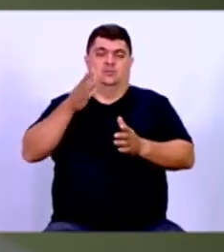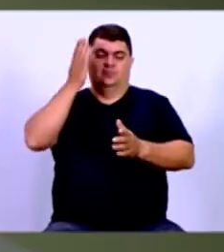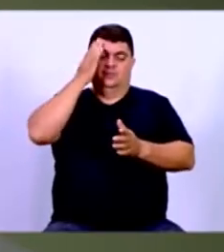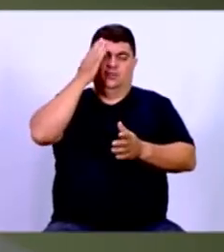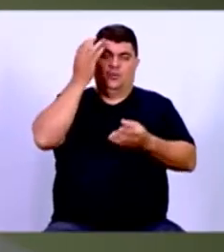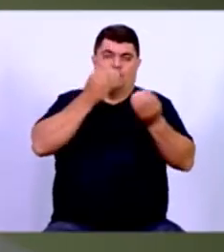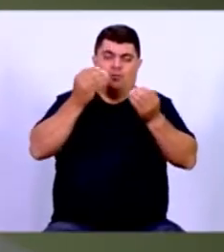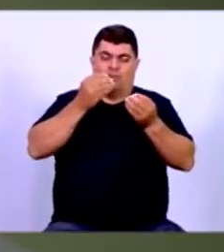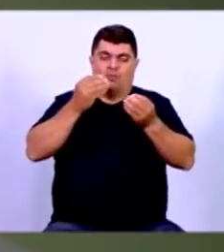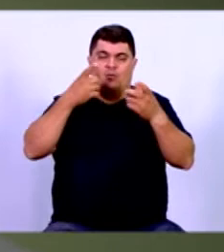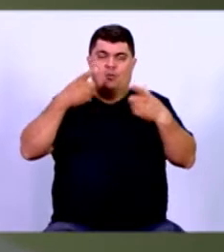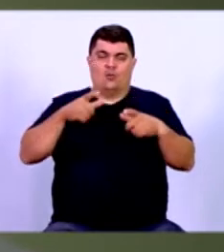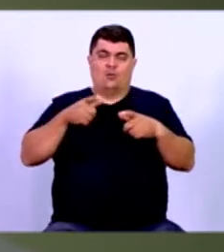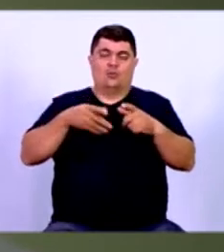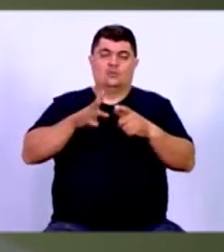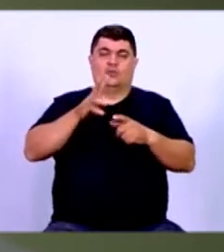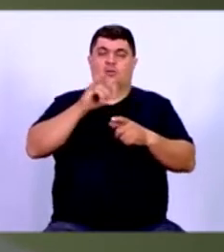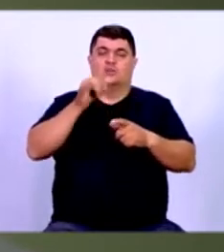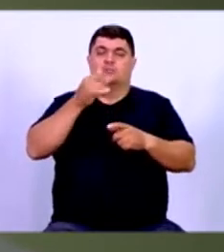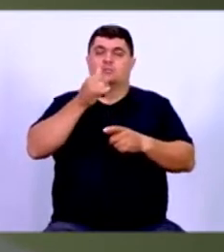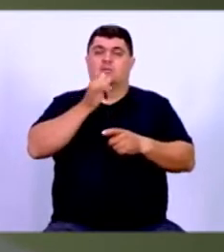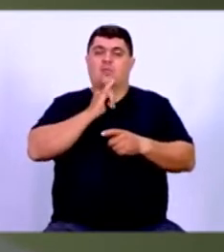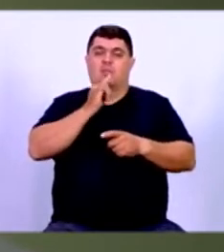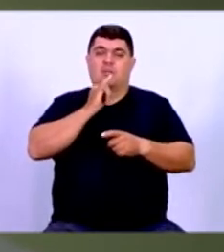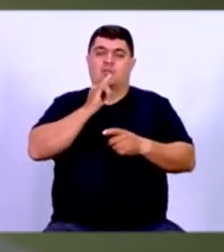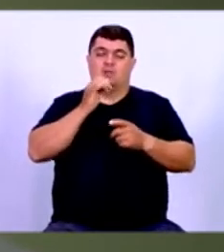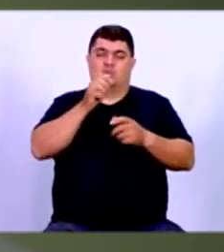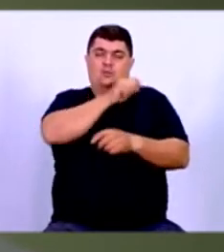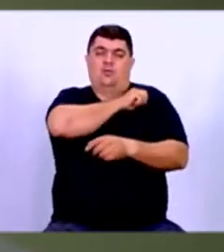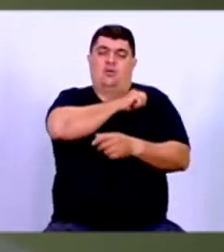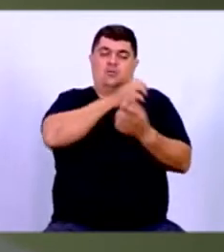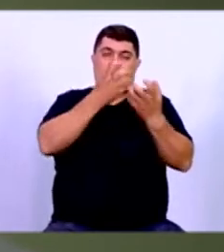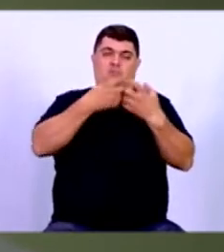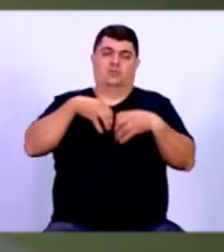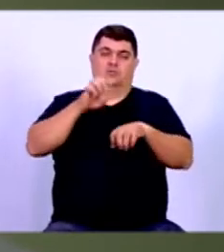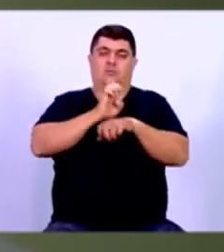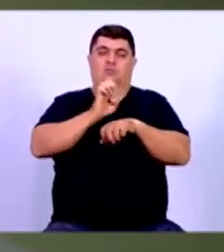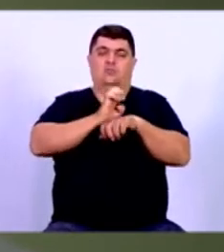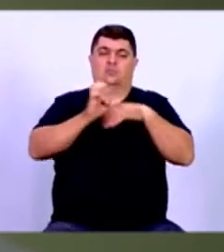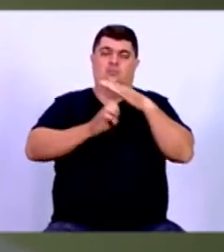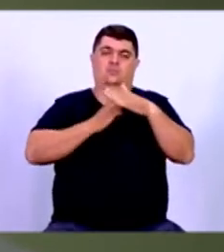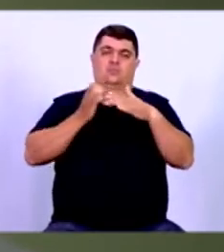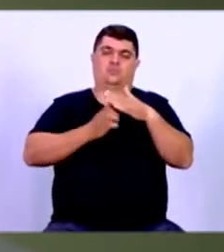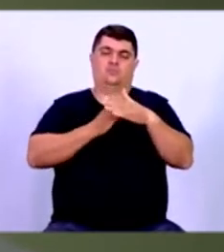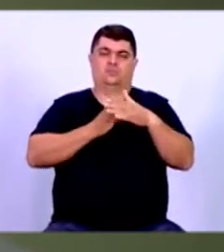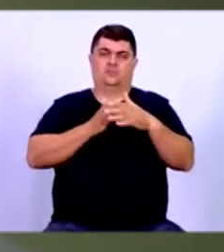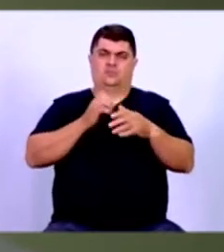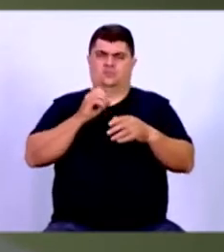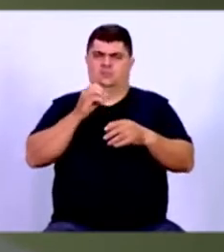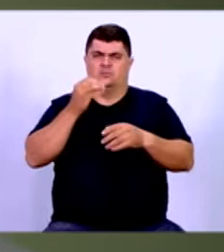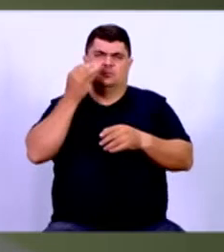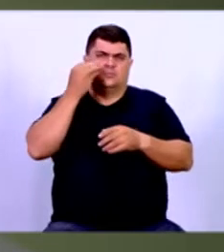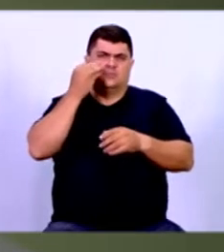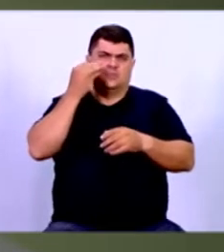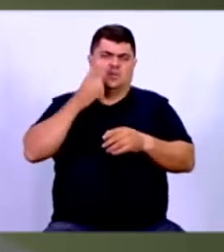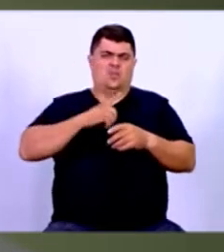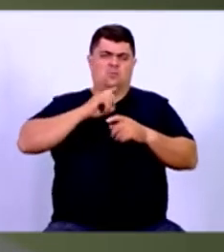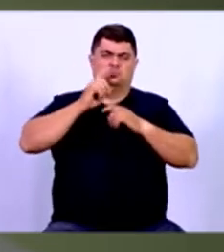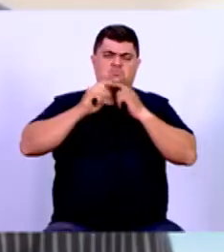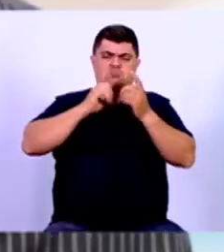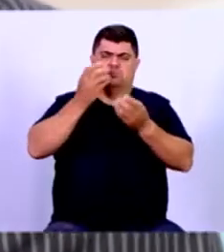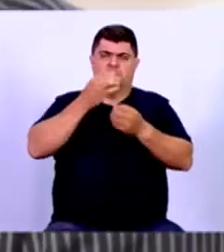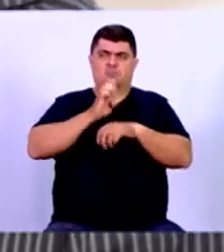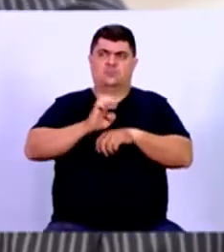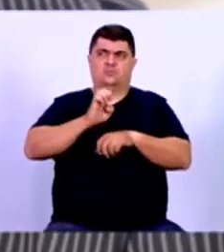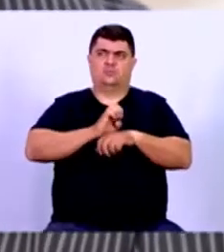caminho a seguir, veja agora um exemplo de um aluno IFRO, estagiário em uma empresa. Será que ele também tinha dúvidas sobre o